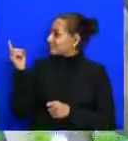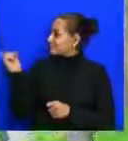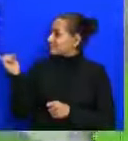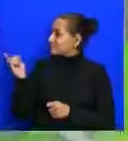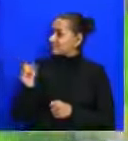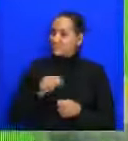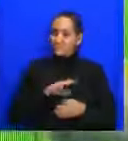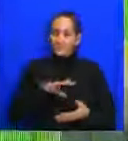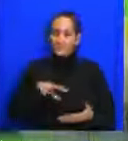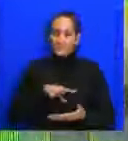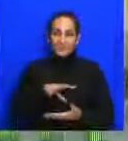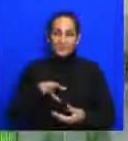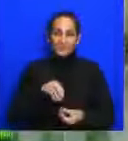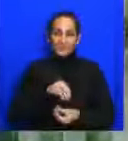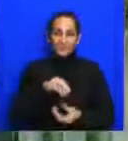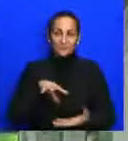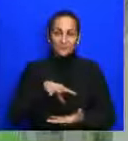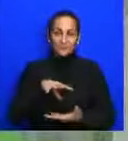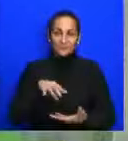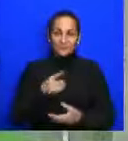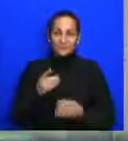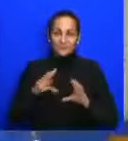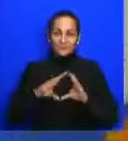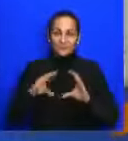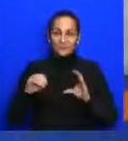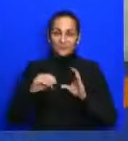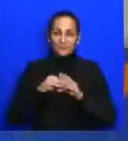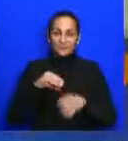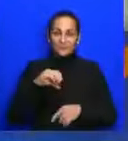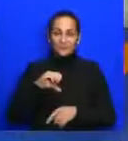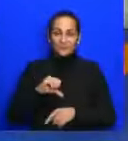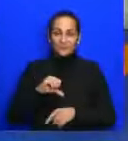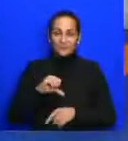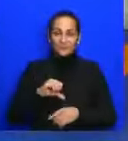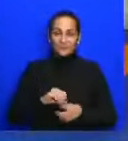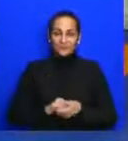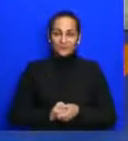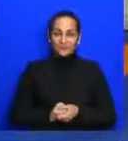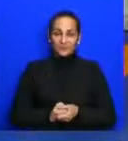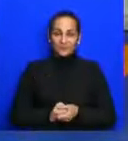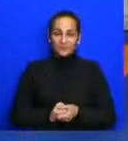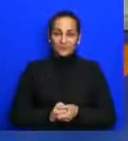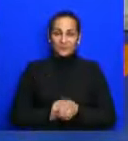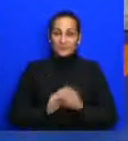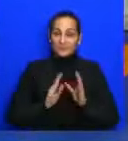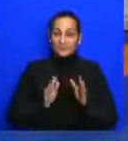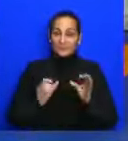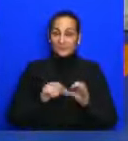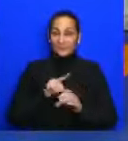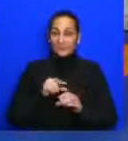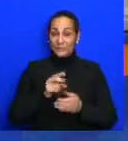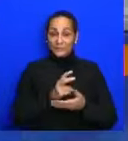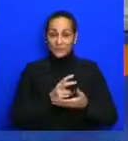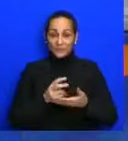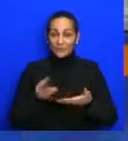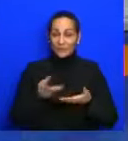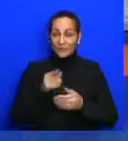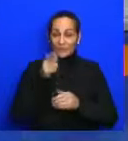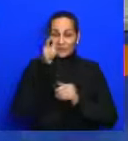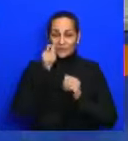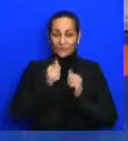valendo. Globo recarregado, embaralhando 10 bolas numeradas de 0 a 9. Já foi realizado o sorteio da quina, agora